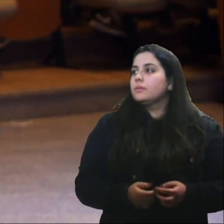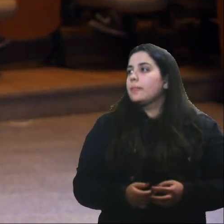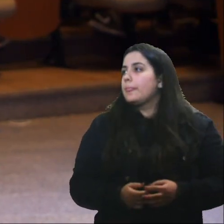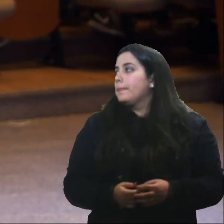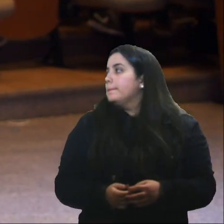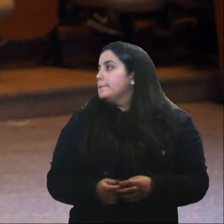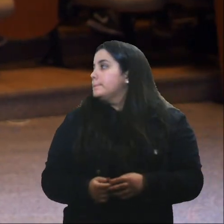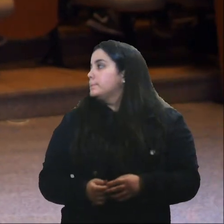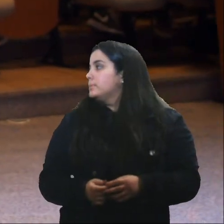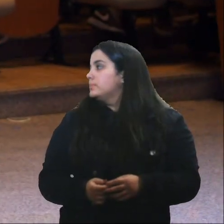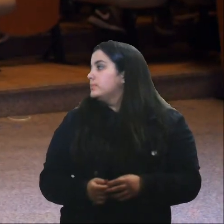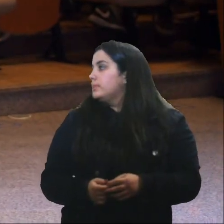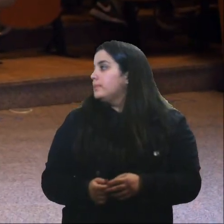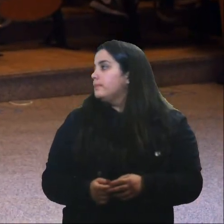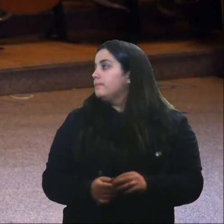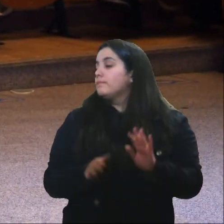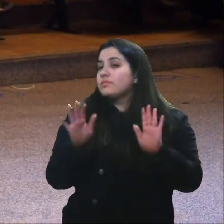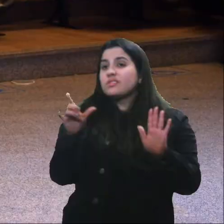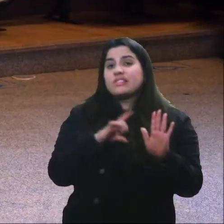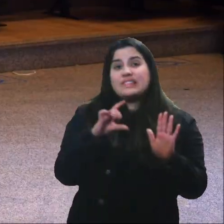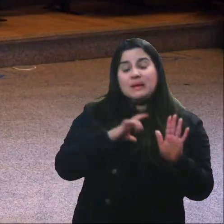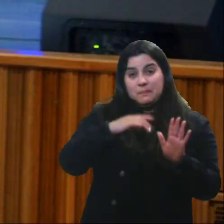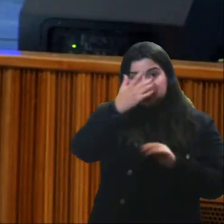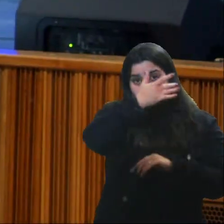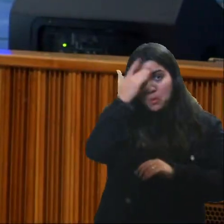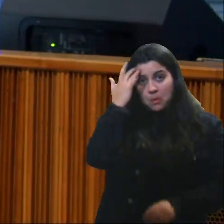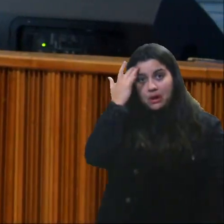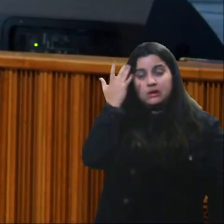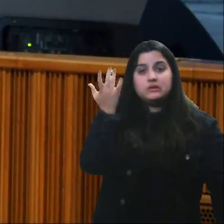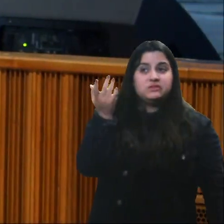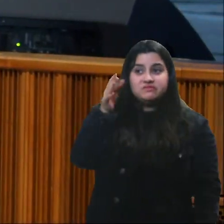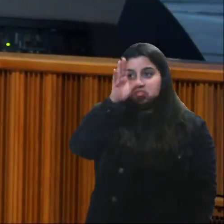Por favor, tem pessoas sendo lançadas no fogo.